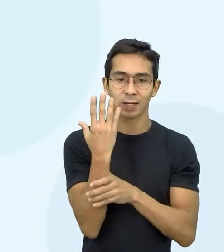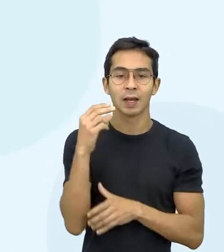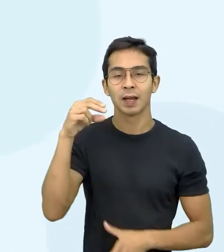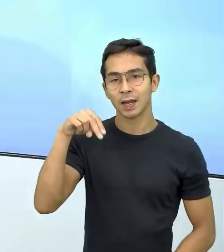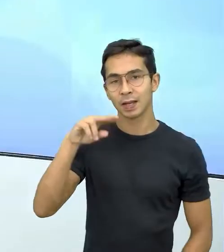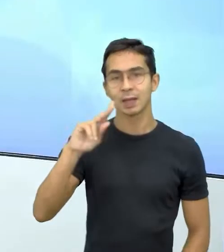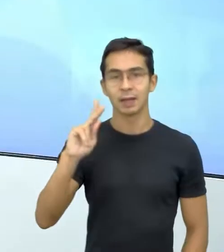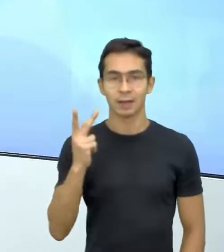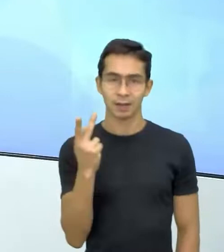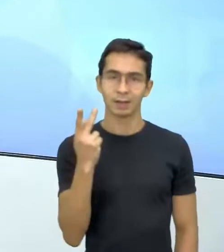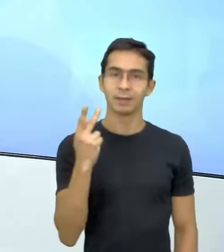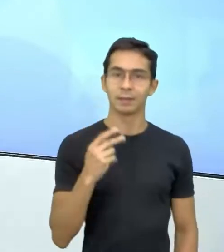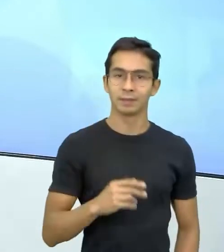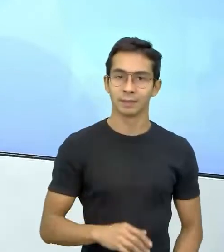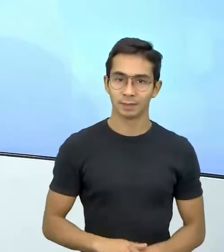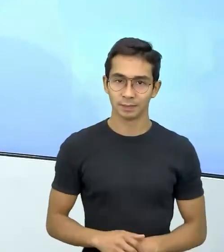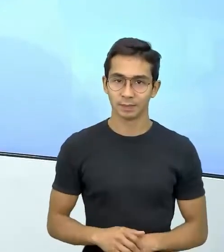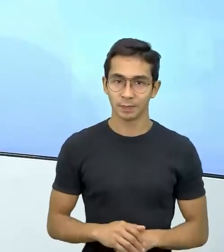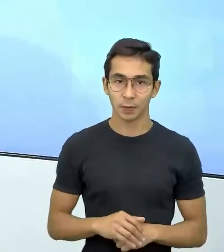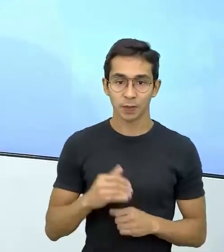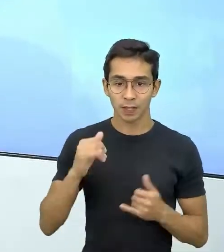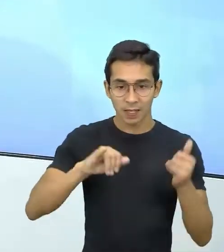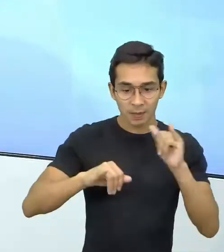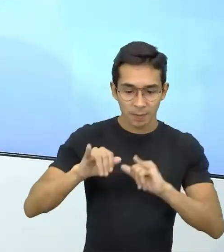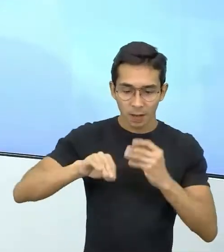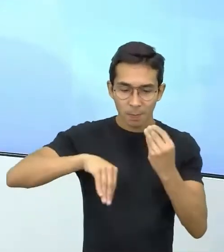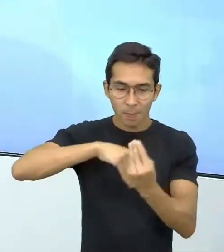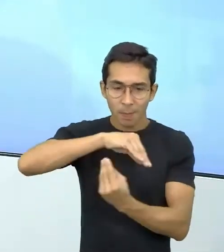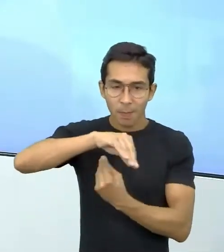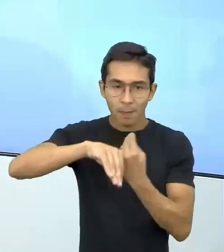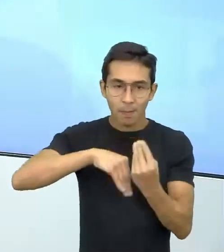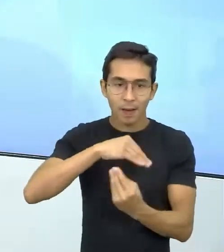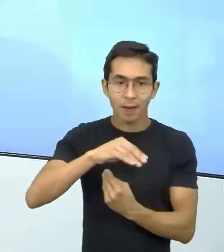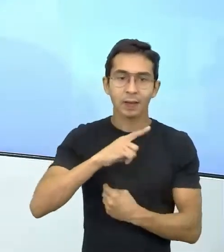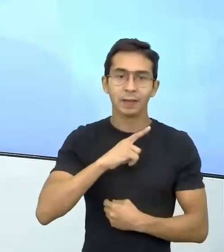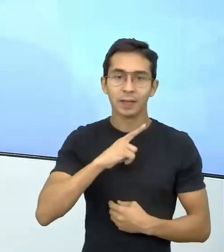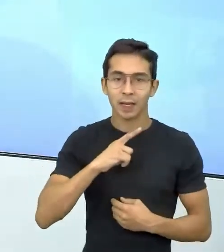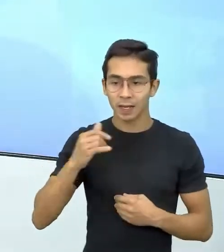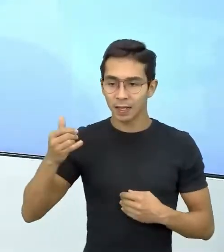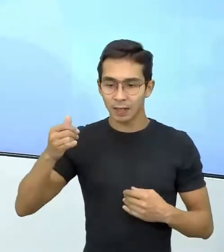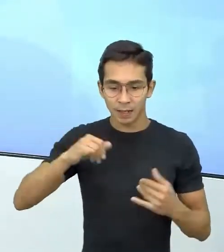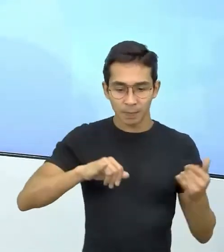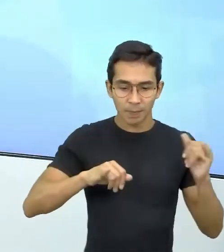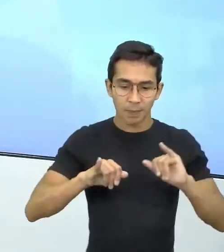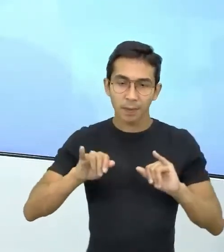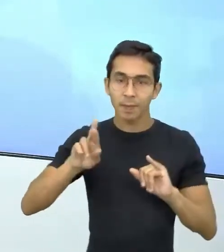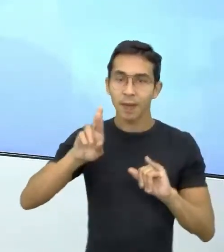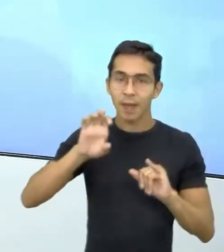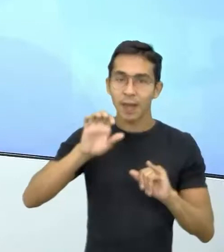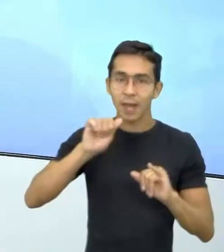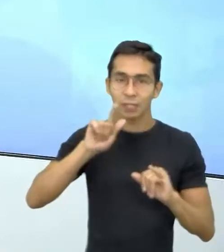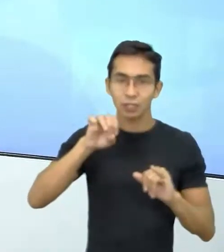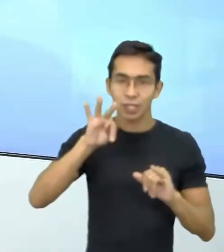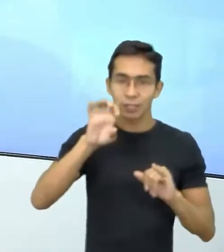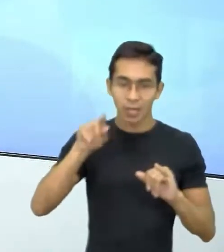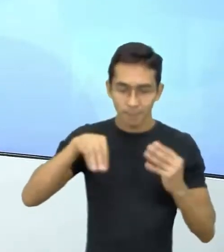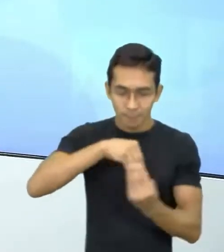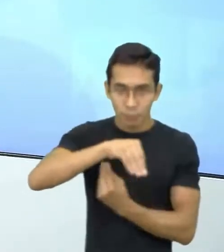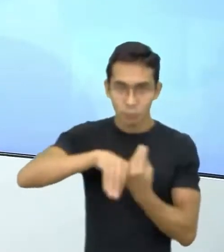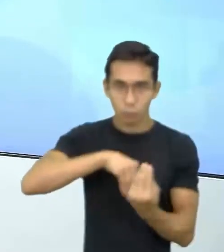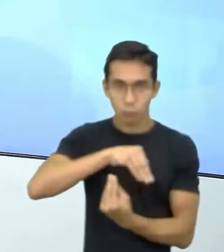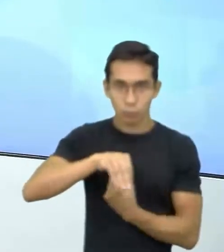que eu tenho uma reação química, eu tenho de um lado os reagentes, do outro lado o produto. Então, os reagentes são